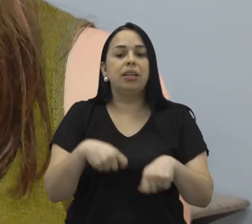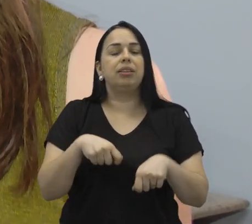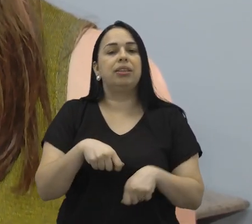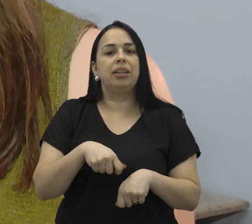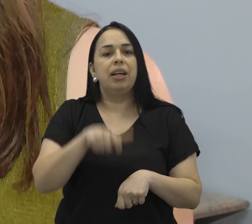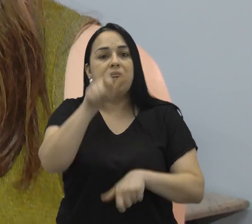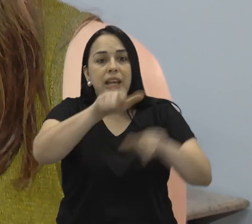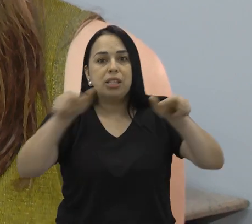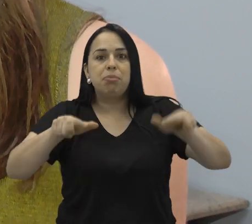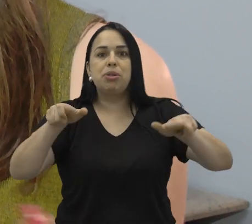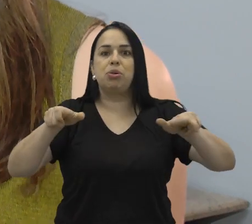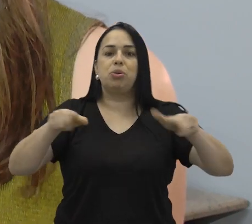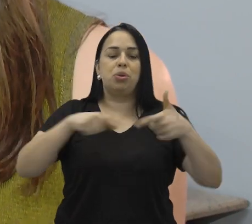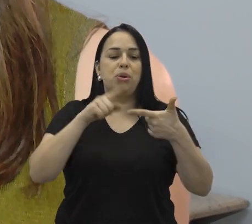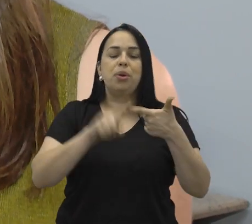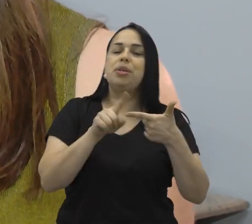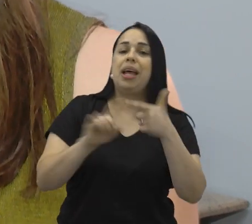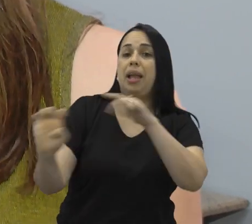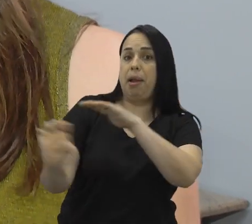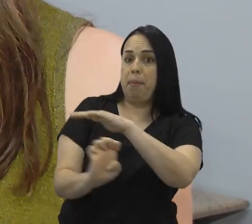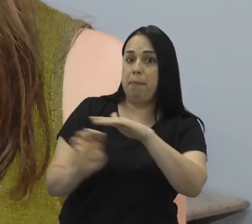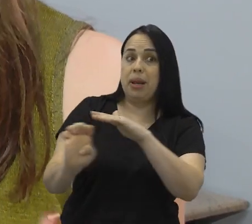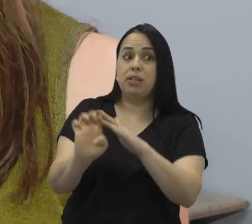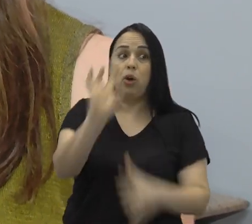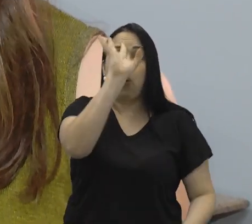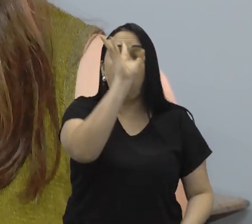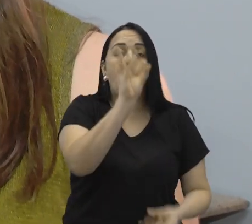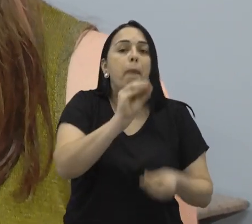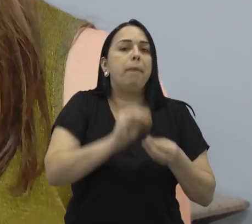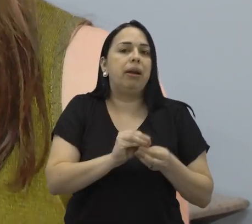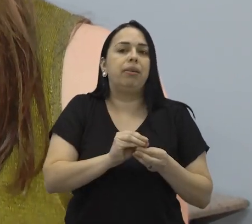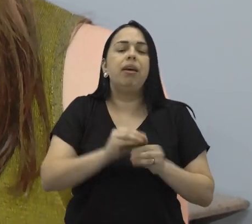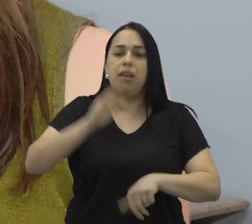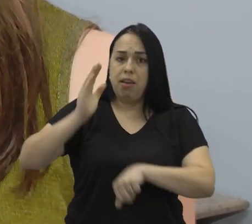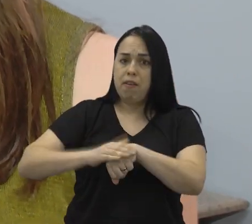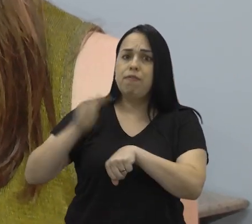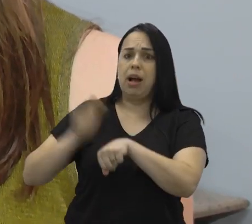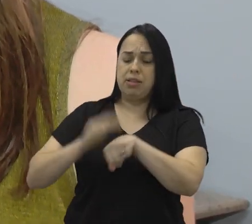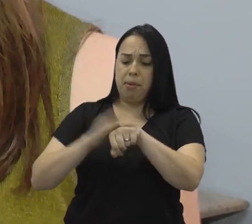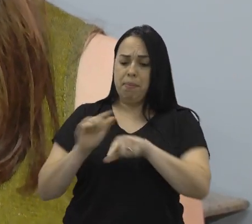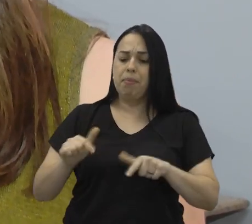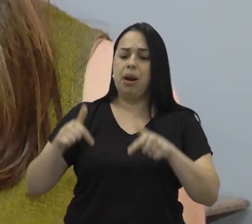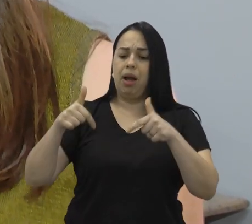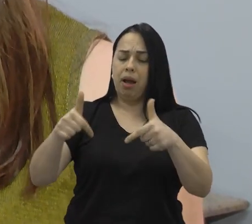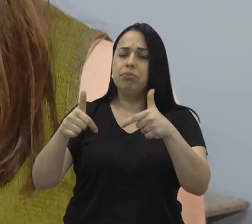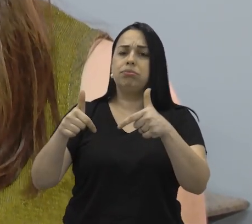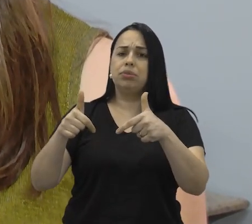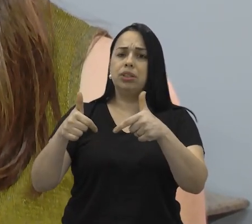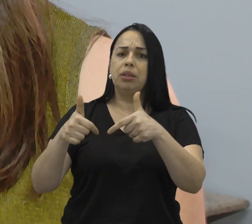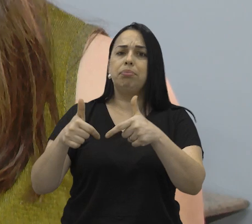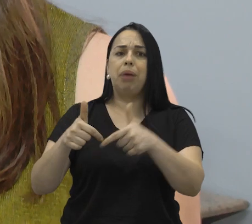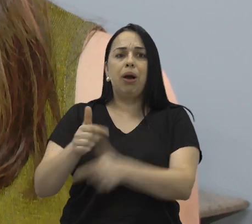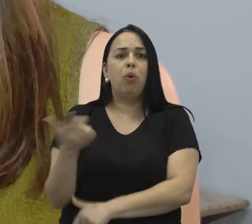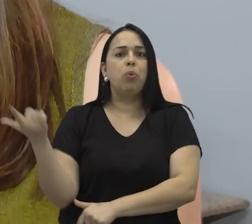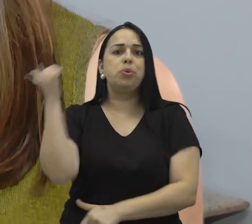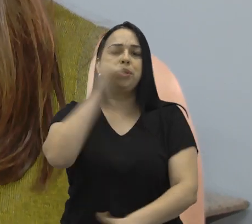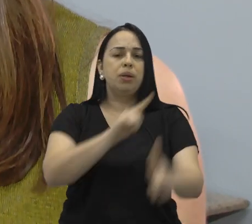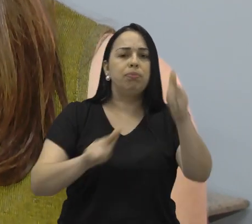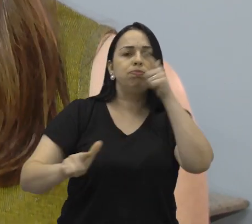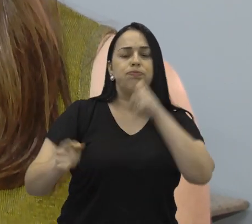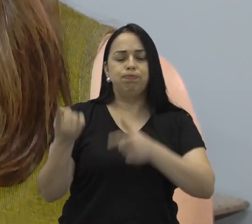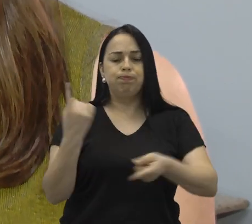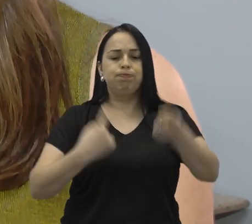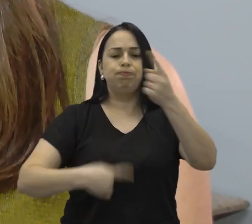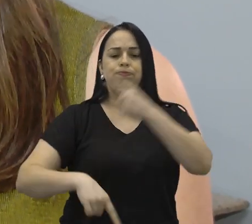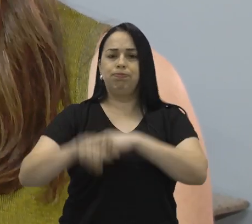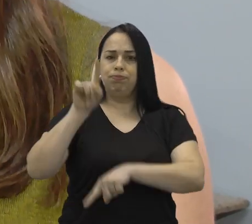a gente ainda precisa que um maior número de pessoas e empresas entendam e apliquem dessas práticas para que a gente realmente